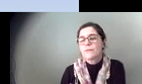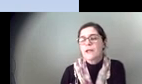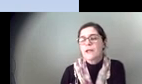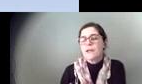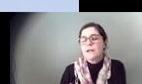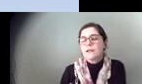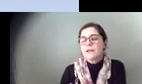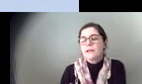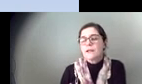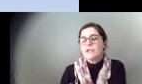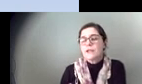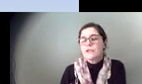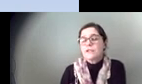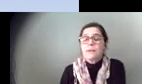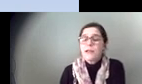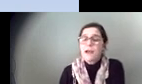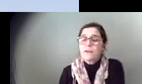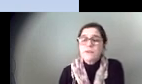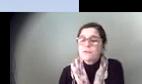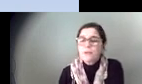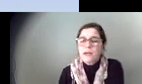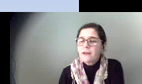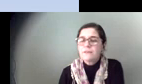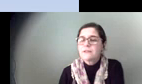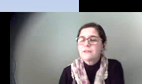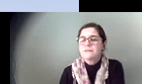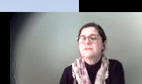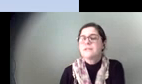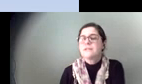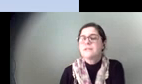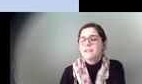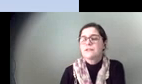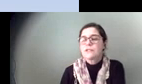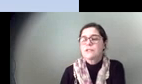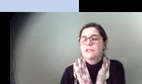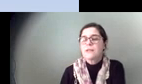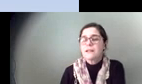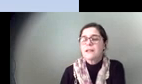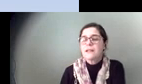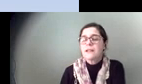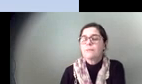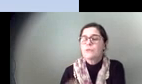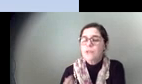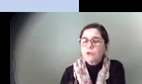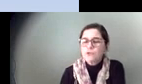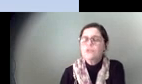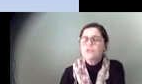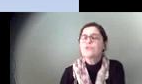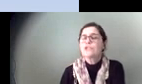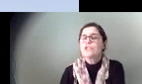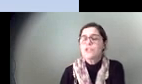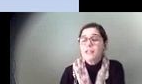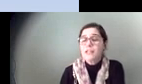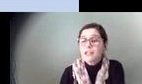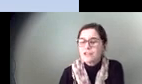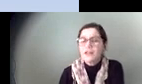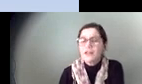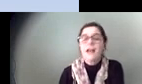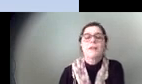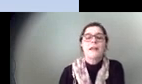geração em que a gente trabalhava e estudava. Né? Então a gente também tem que buscar os nossos sonhos, a gente